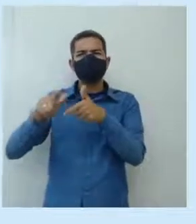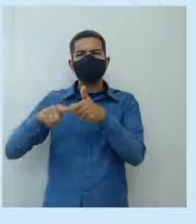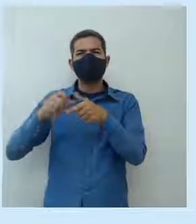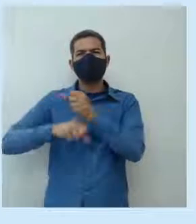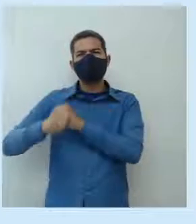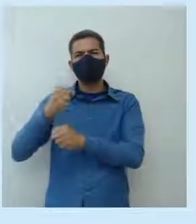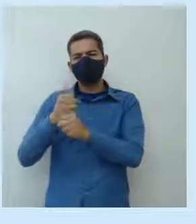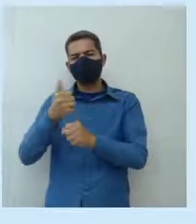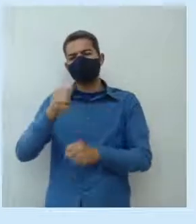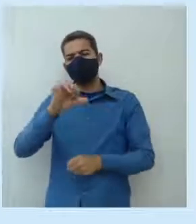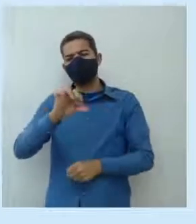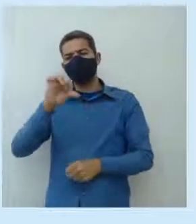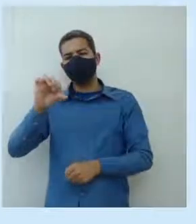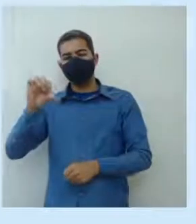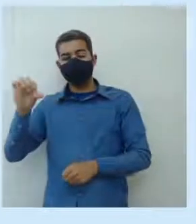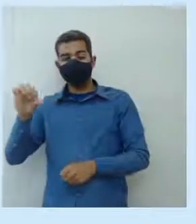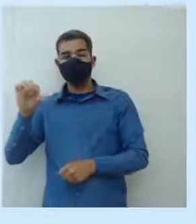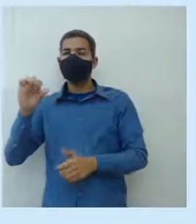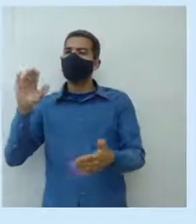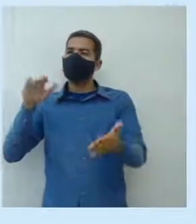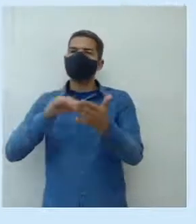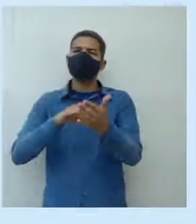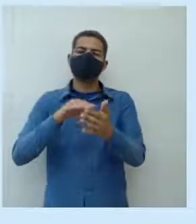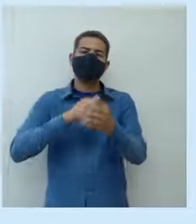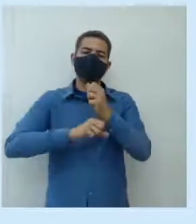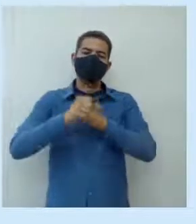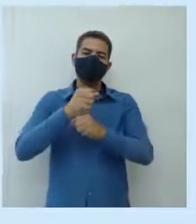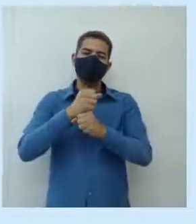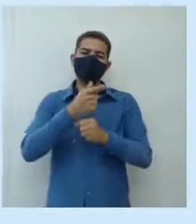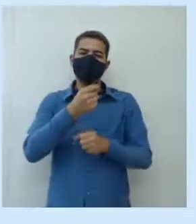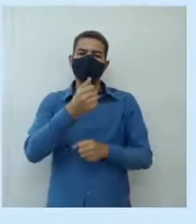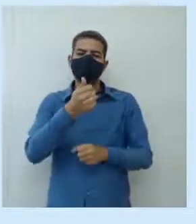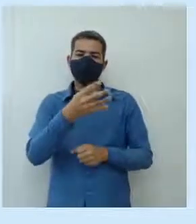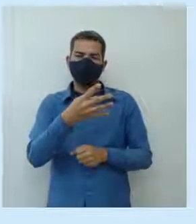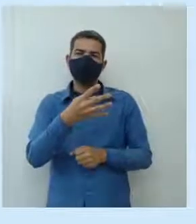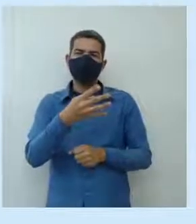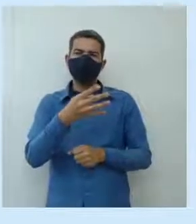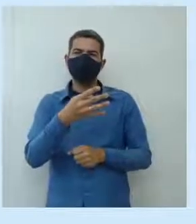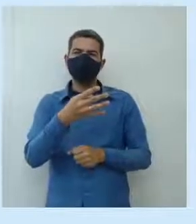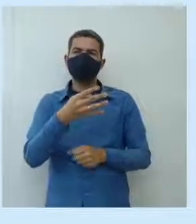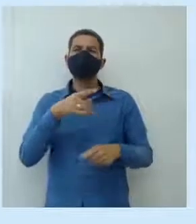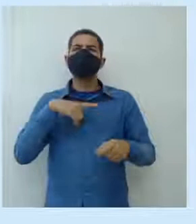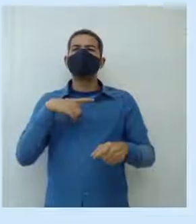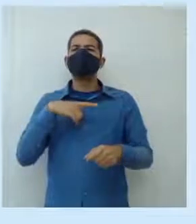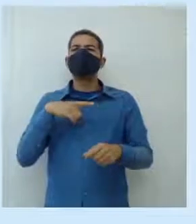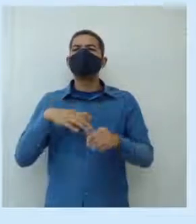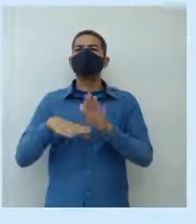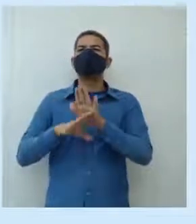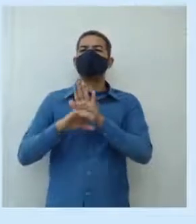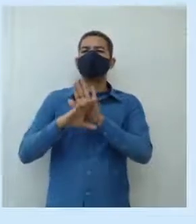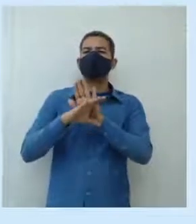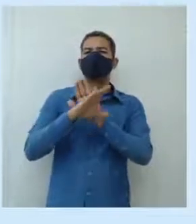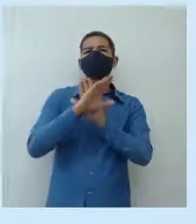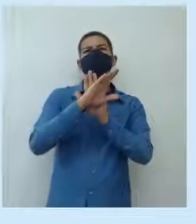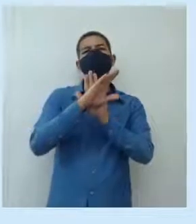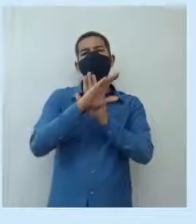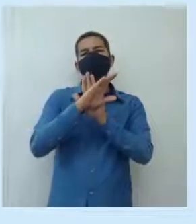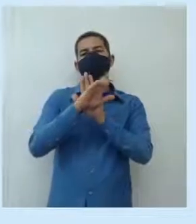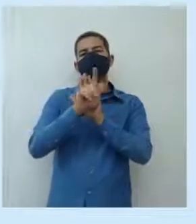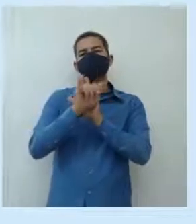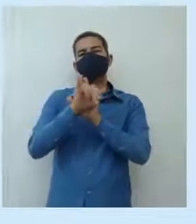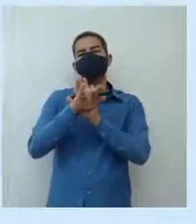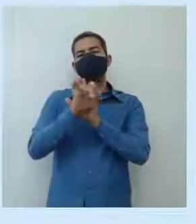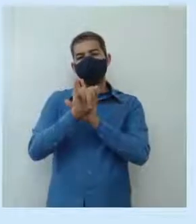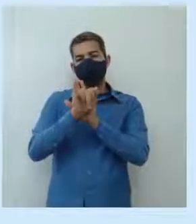e 2014, com o crescimento da economia e a melhora aí dos indicadores como o índice de Gini.